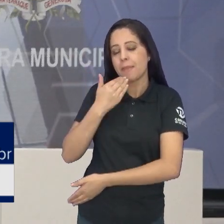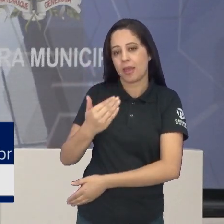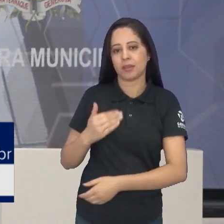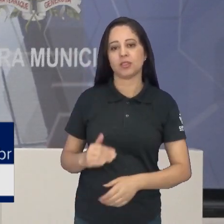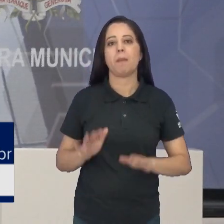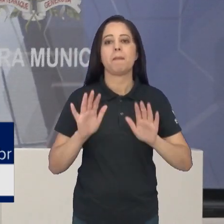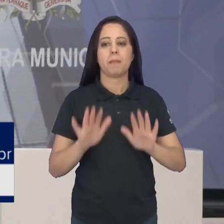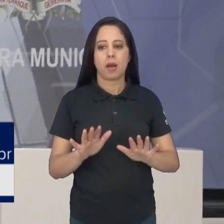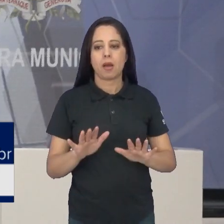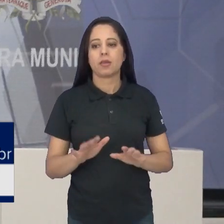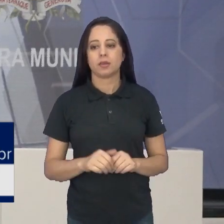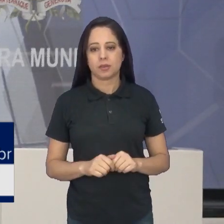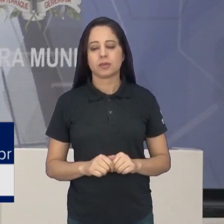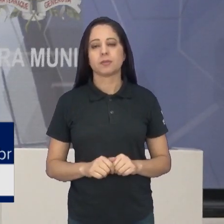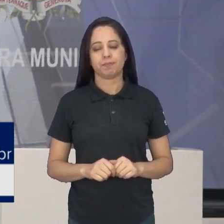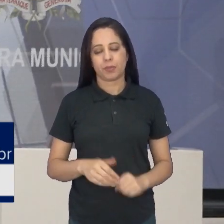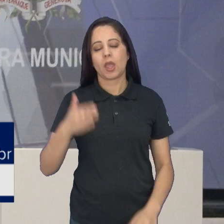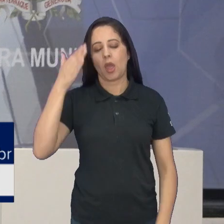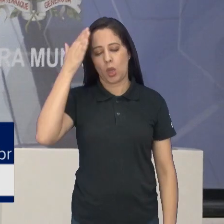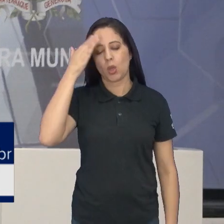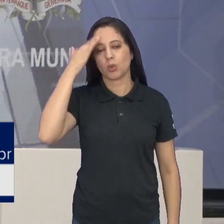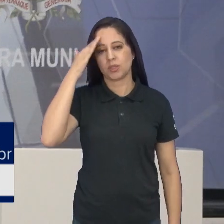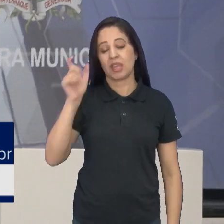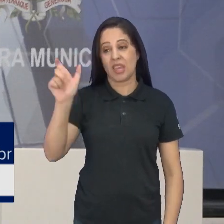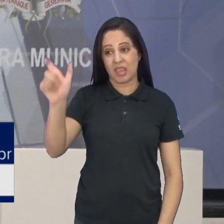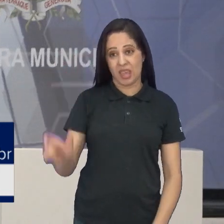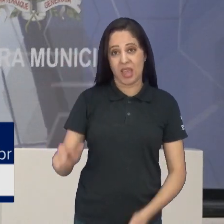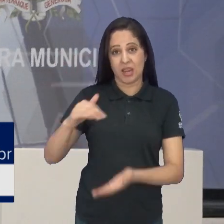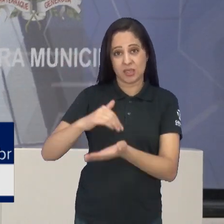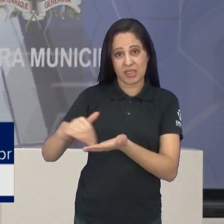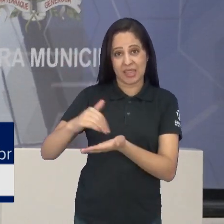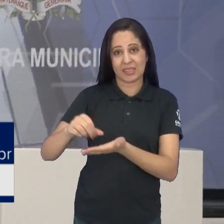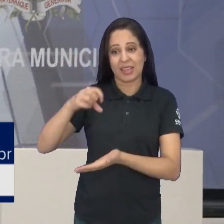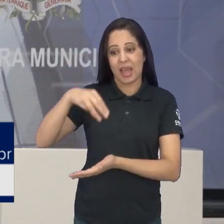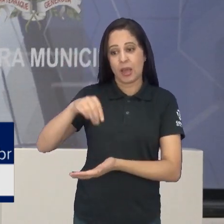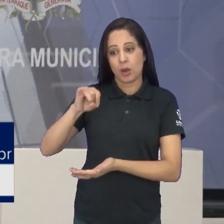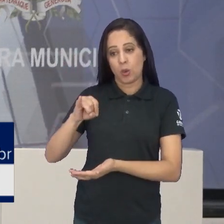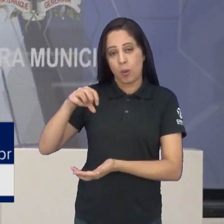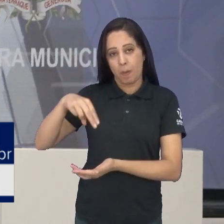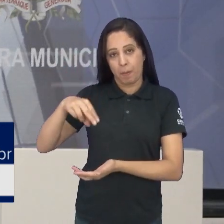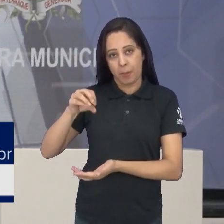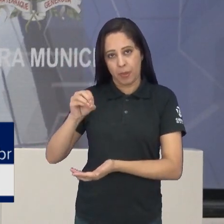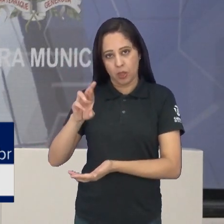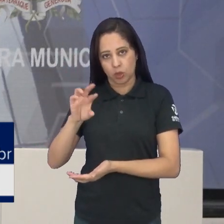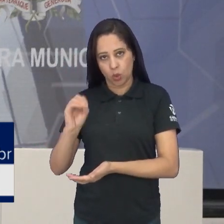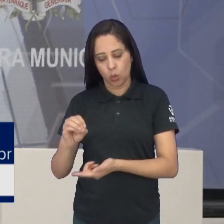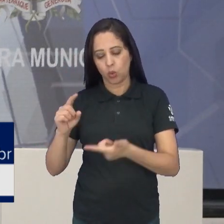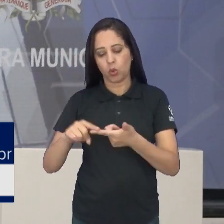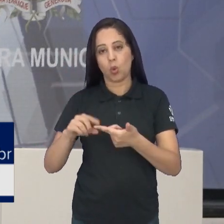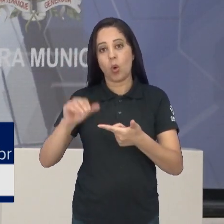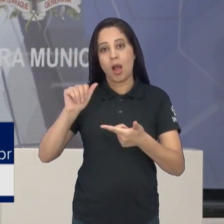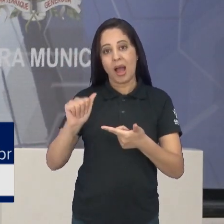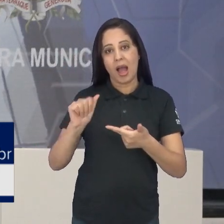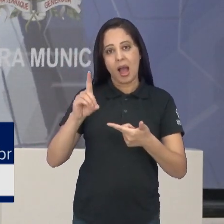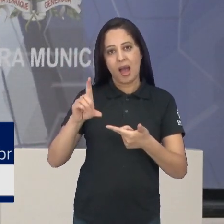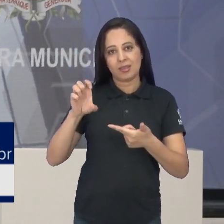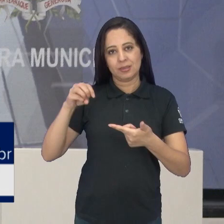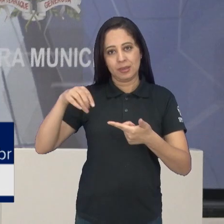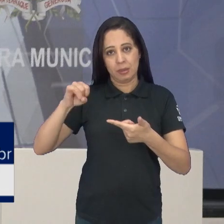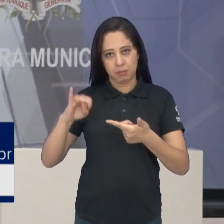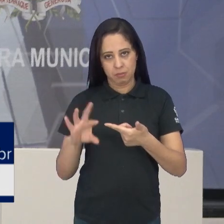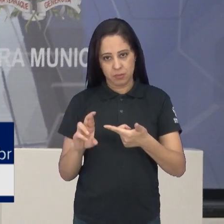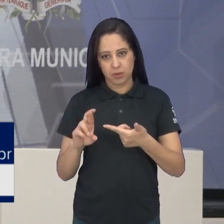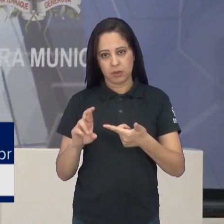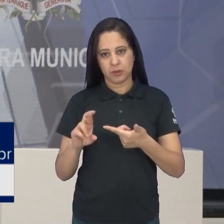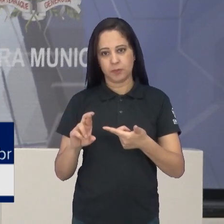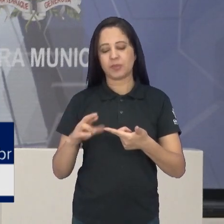de destacar o empenho do secretário Minoro, do secretário adjunto Ademir, lá na minha região, falar